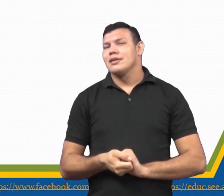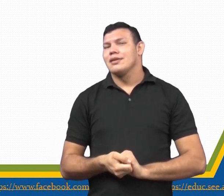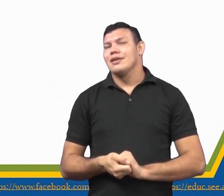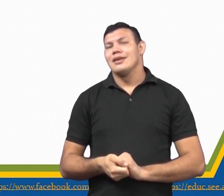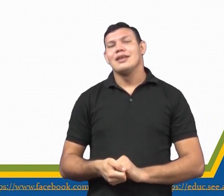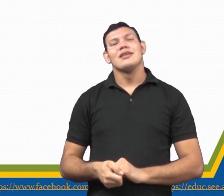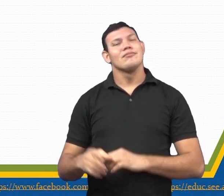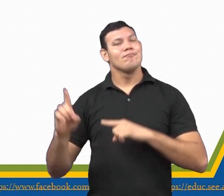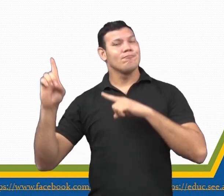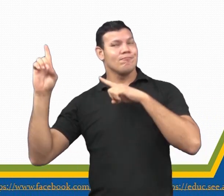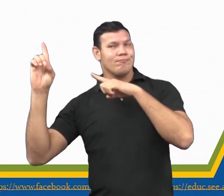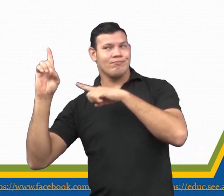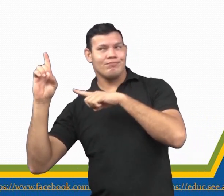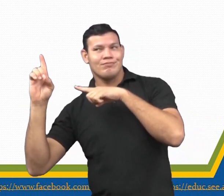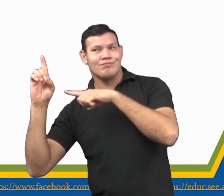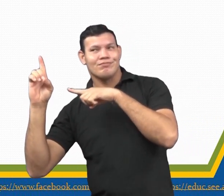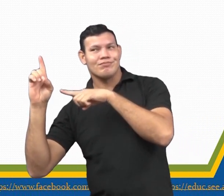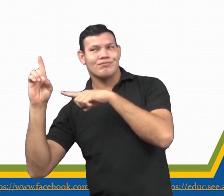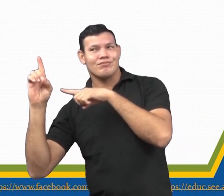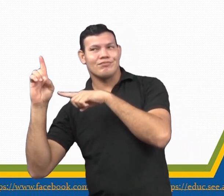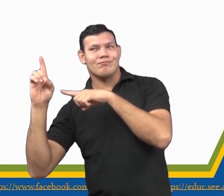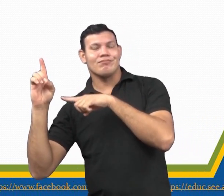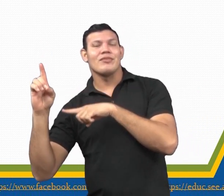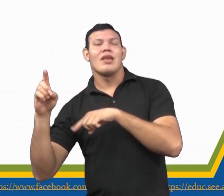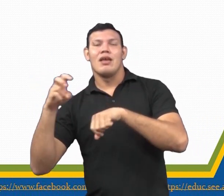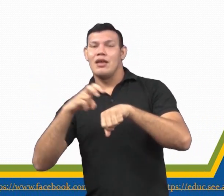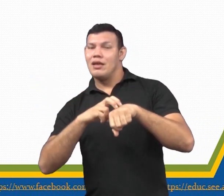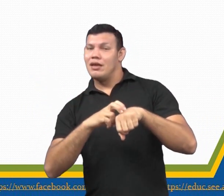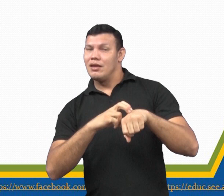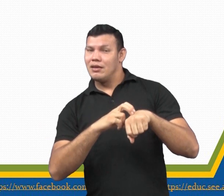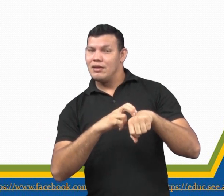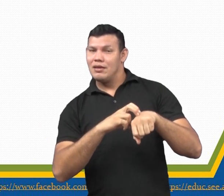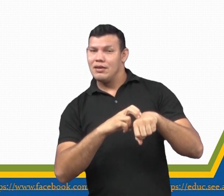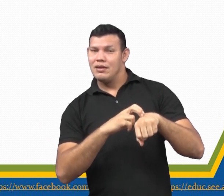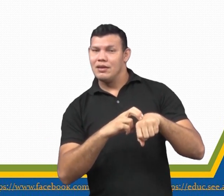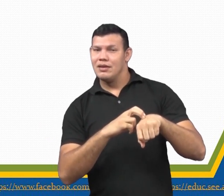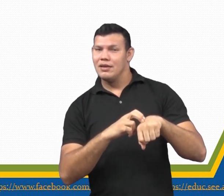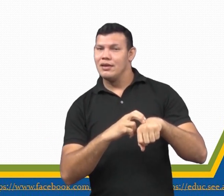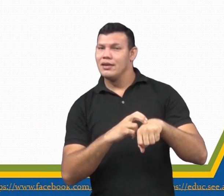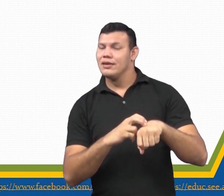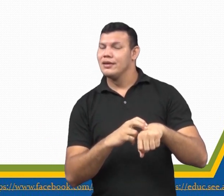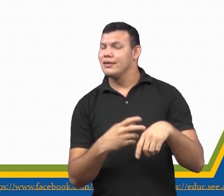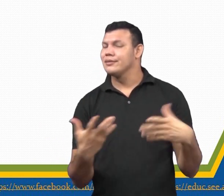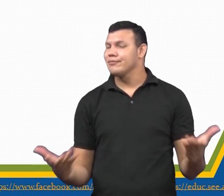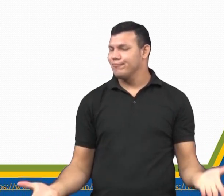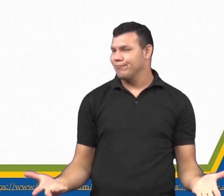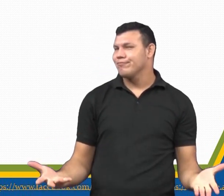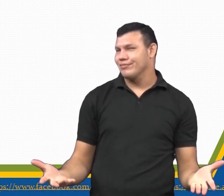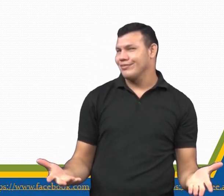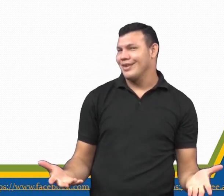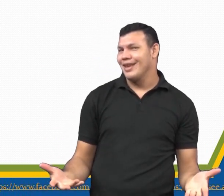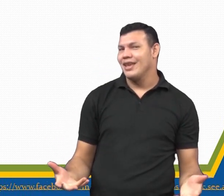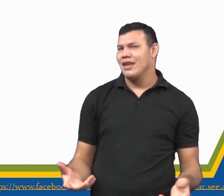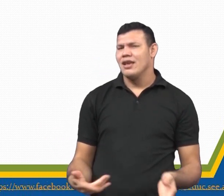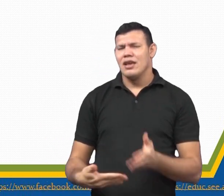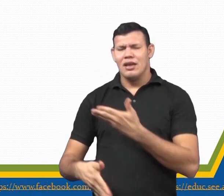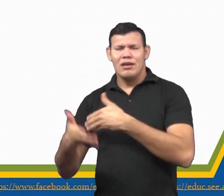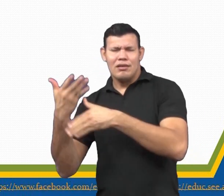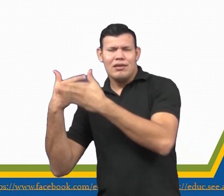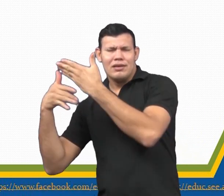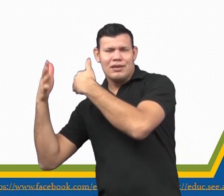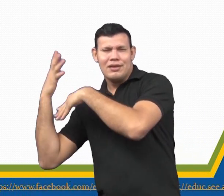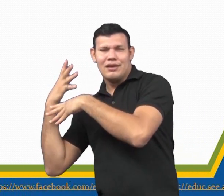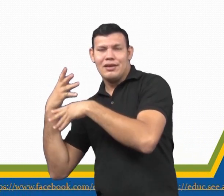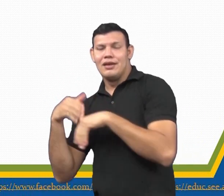letra D, que é a cor verde. Destaque principalmente, como foi visto anteriormente,